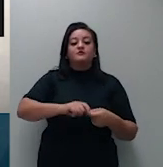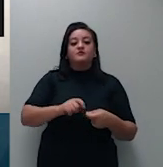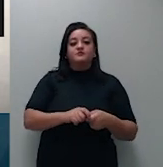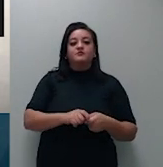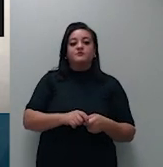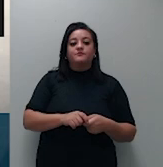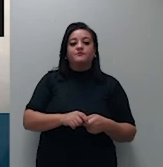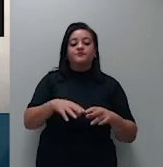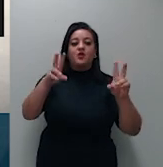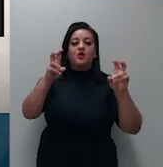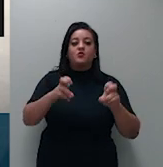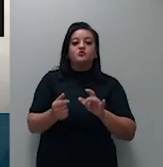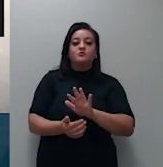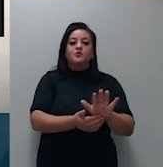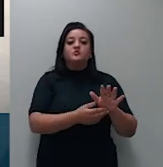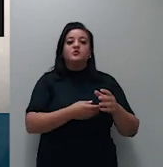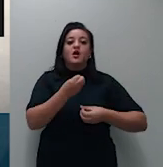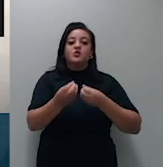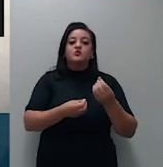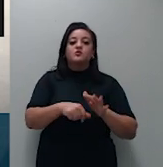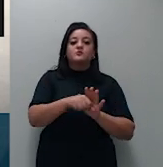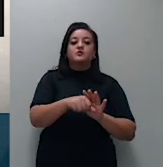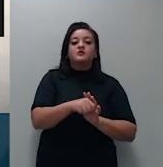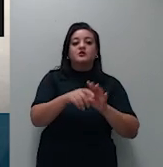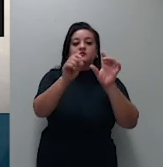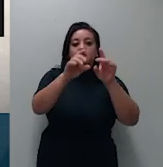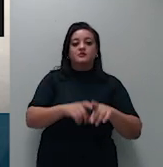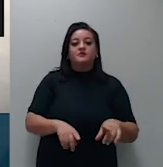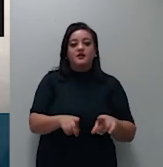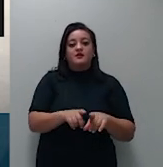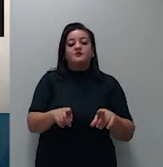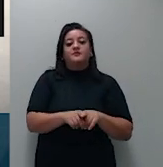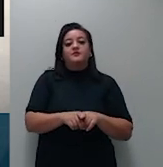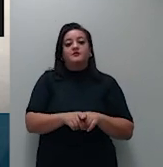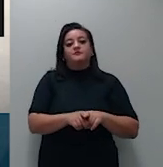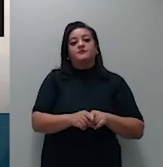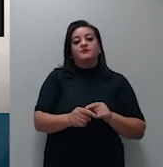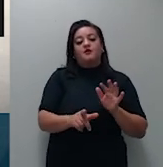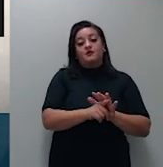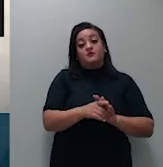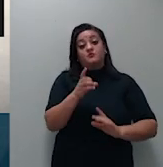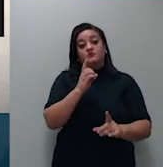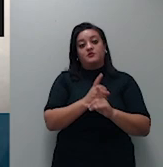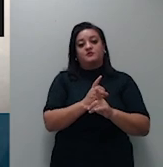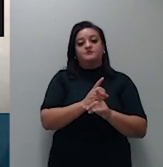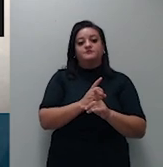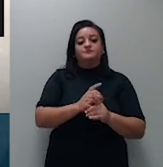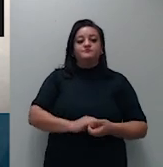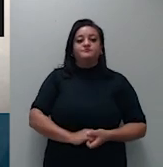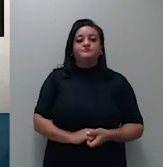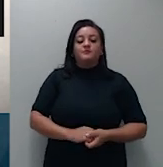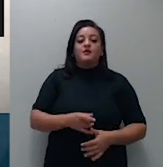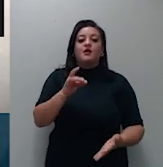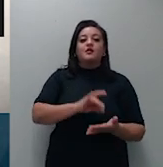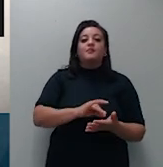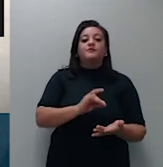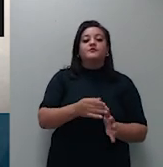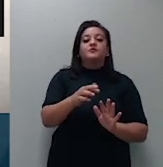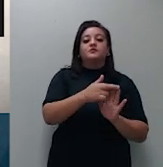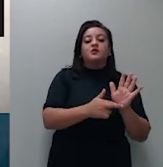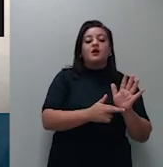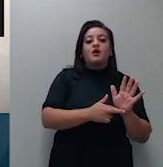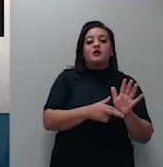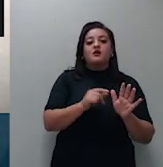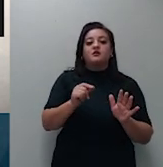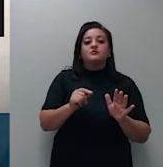apontado como infringente ressalvadas as disposições legais encontrar uma Norma do Marco